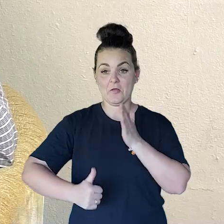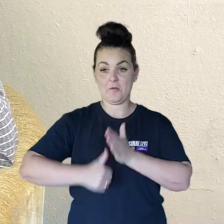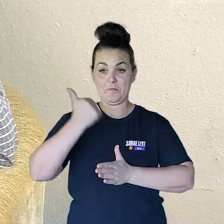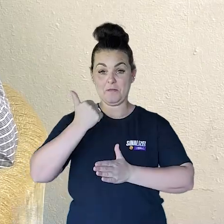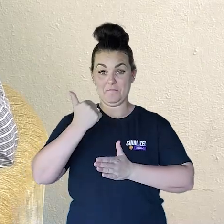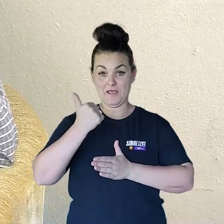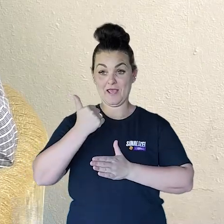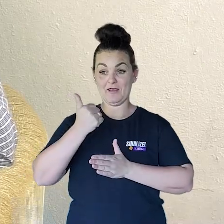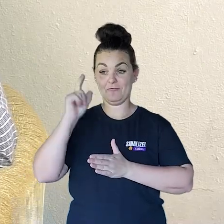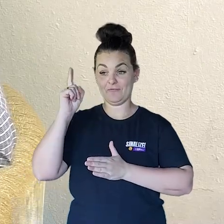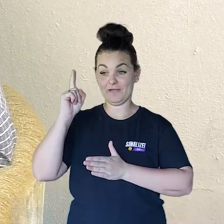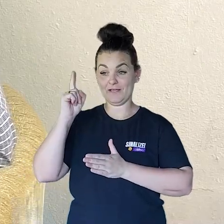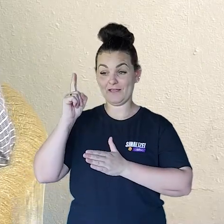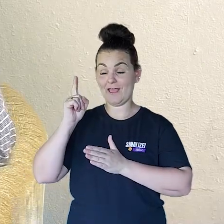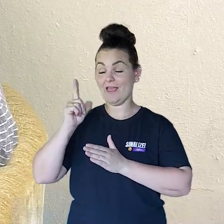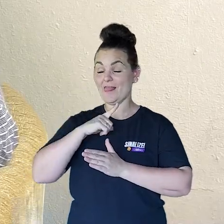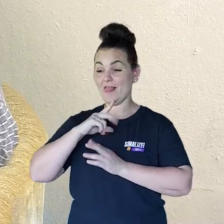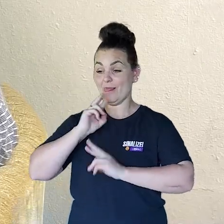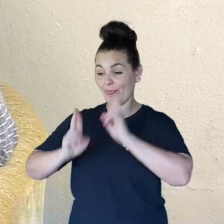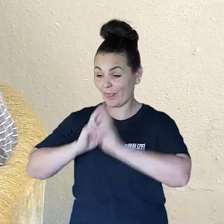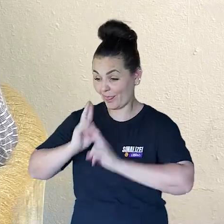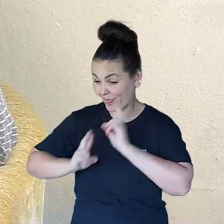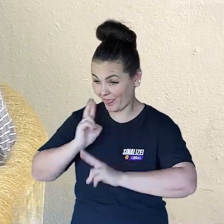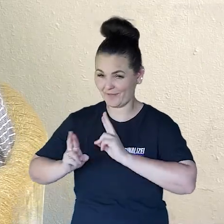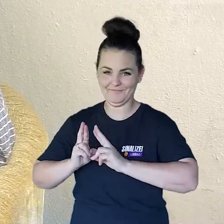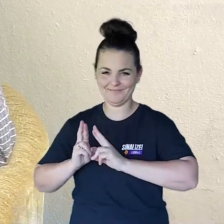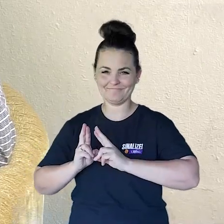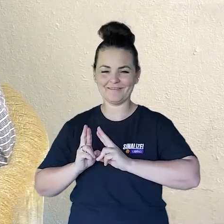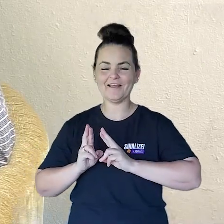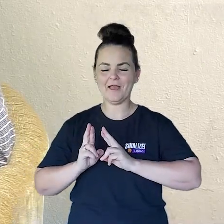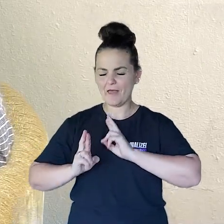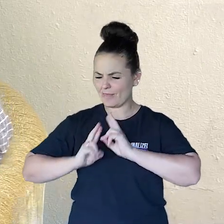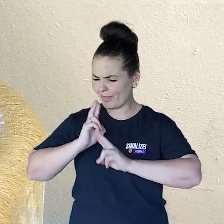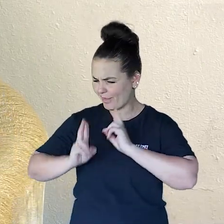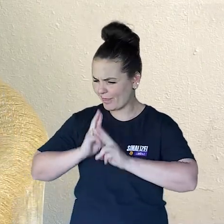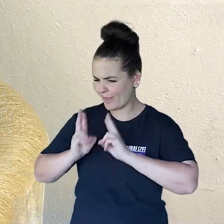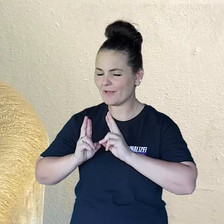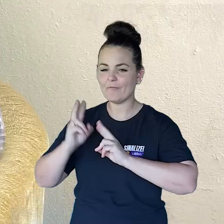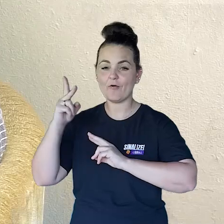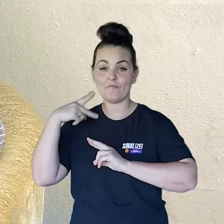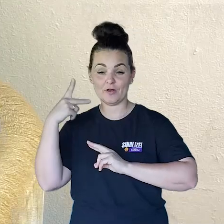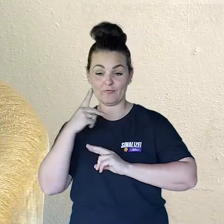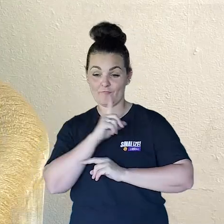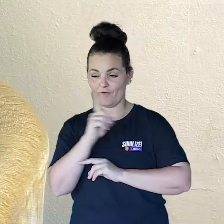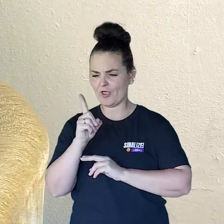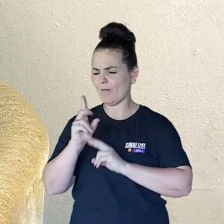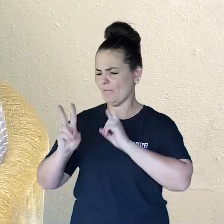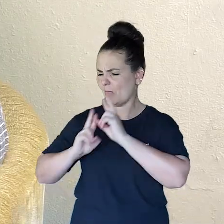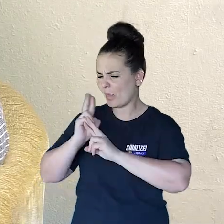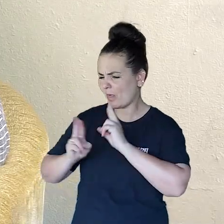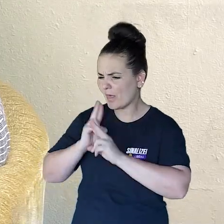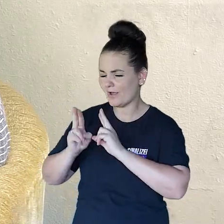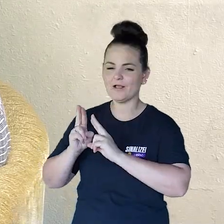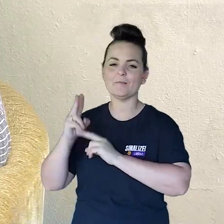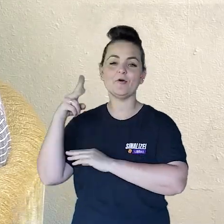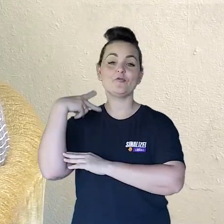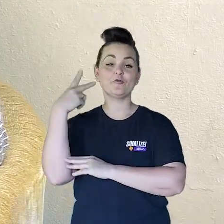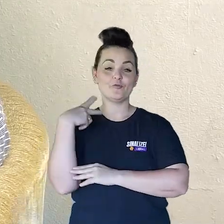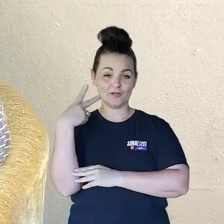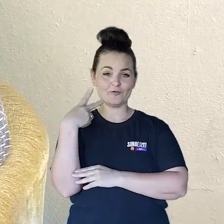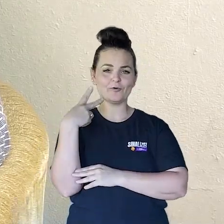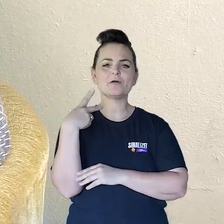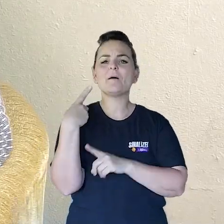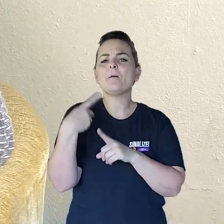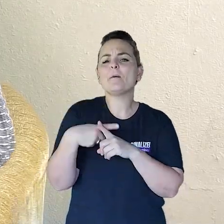bordoada. É igual para-choque de Toyota Bandeirante. É o primeiro que chega, é o primeiro que leva bordoada. Por quê?